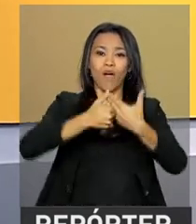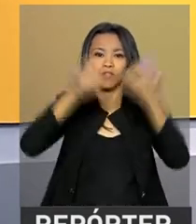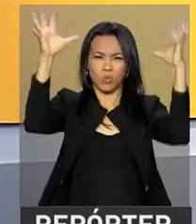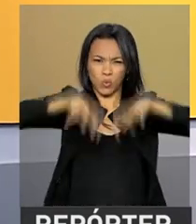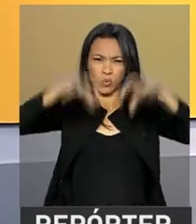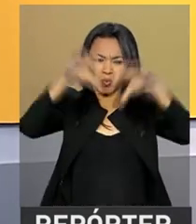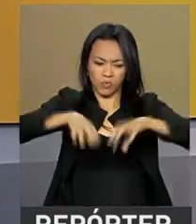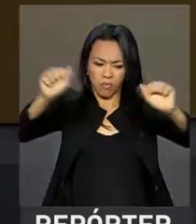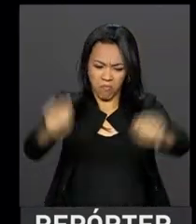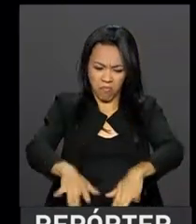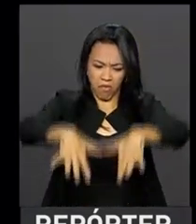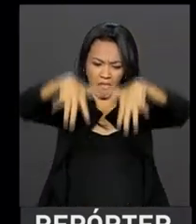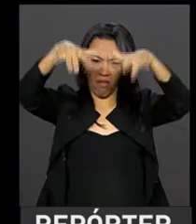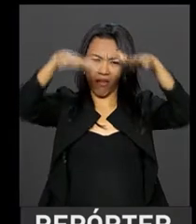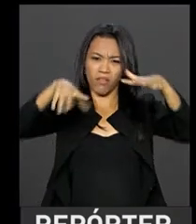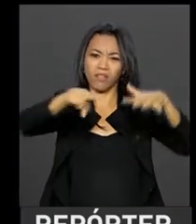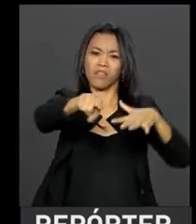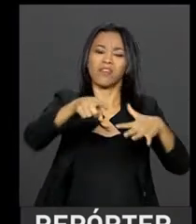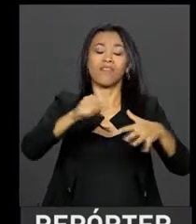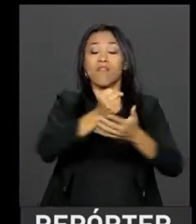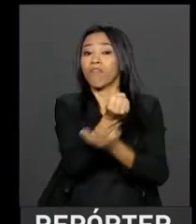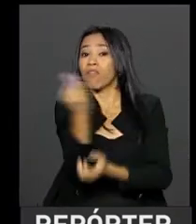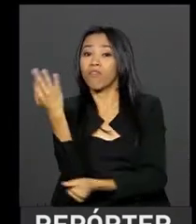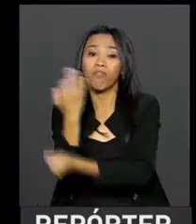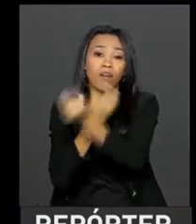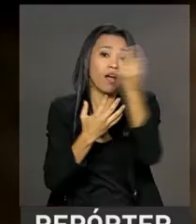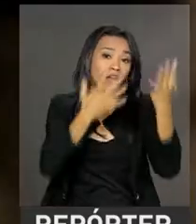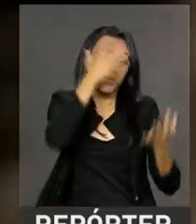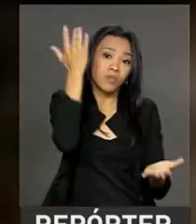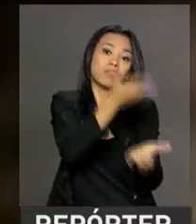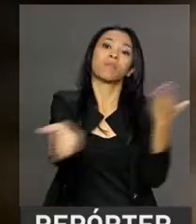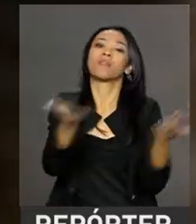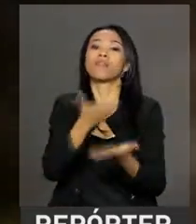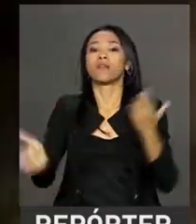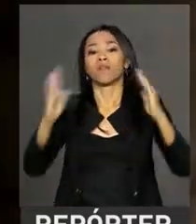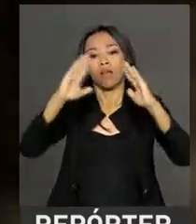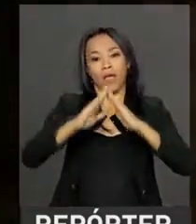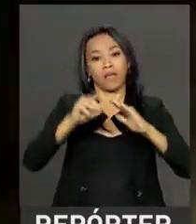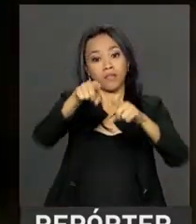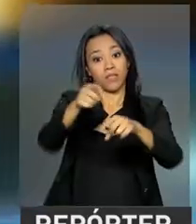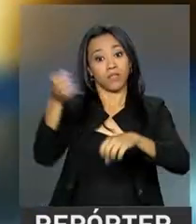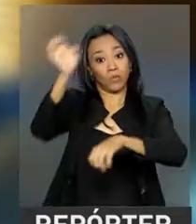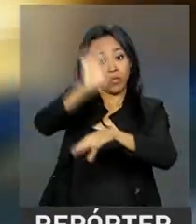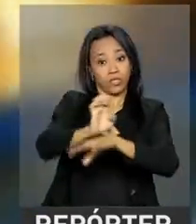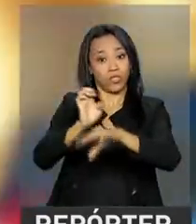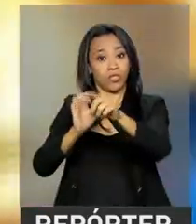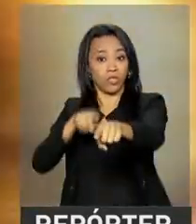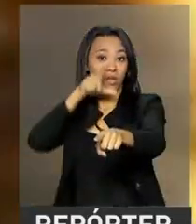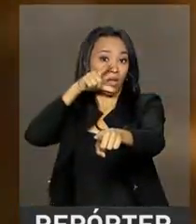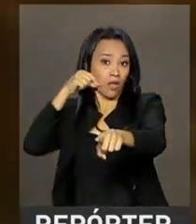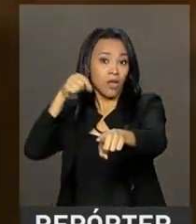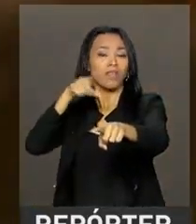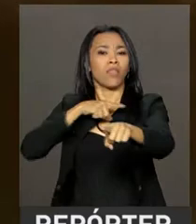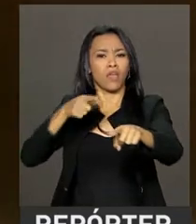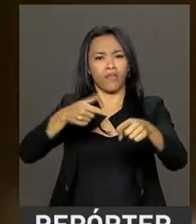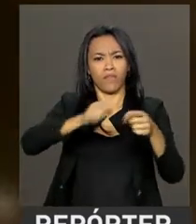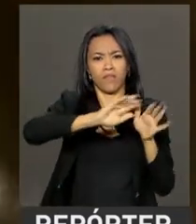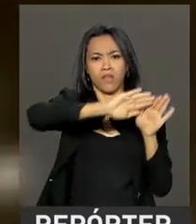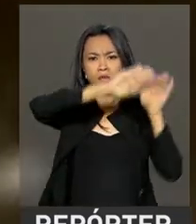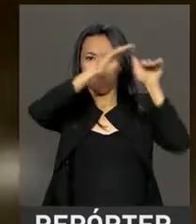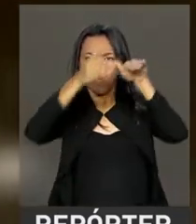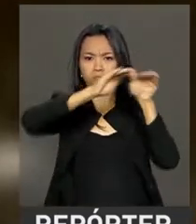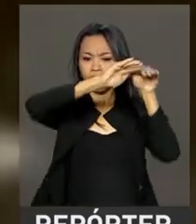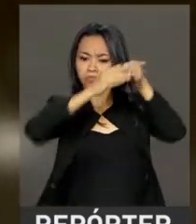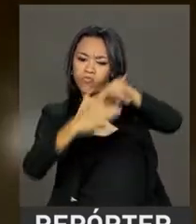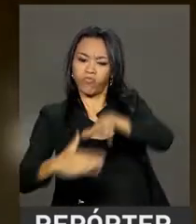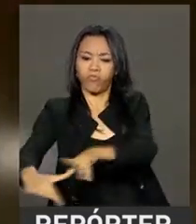chuvas causaram danos e deixaram milhares de desabrigados em alagoas houve deslizamentos de barreiras elevação